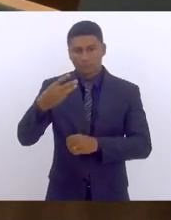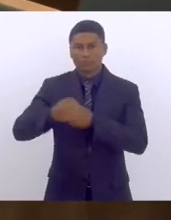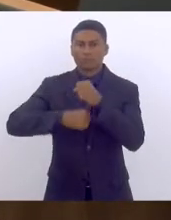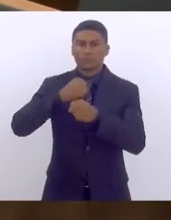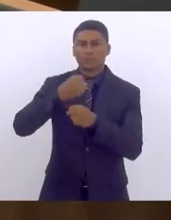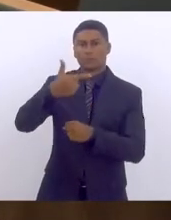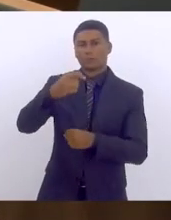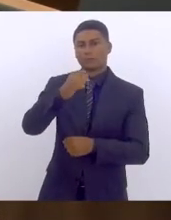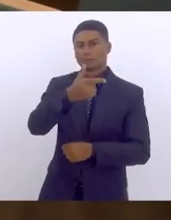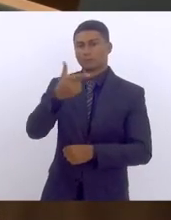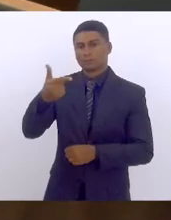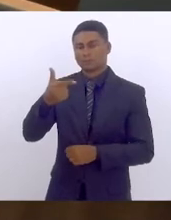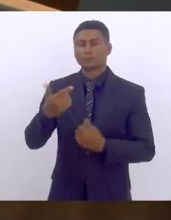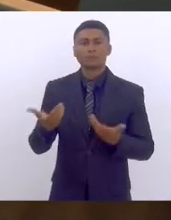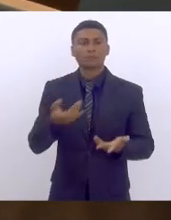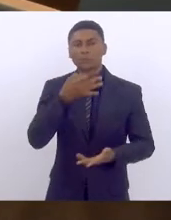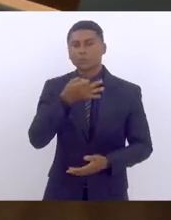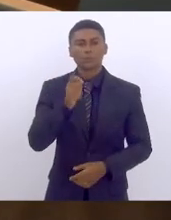6023/2022,